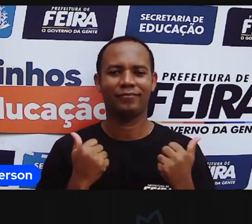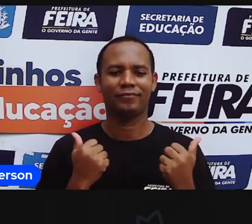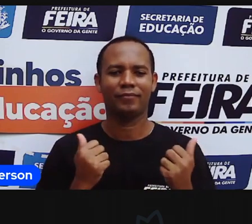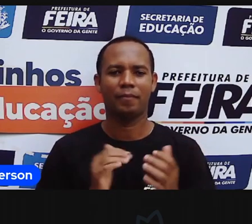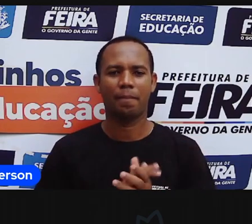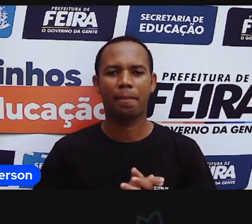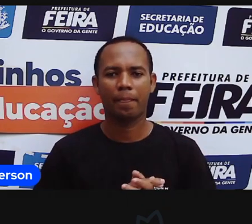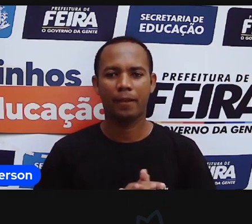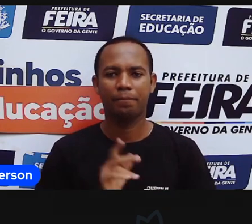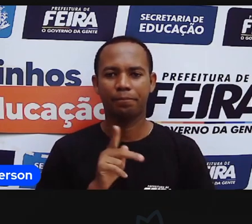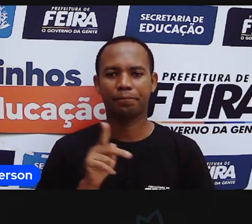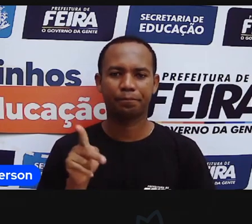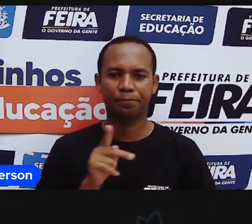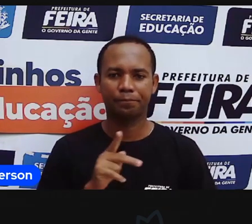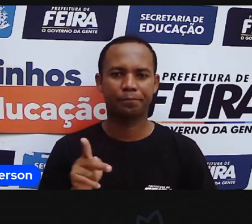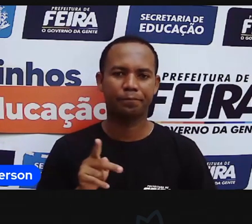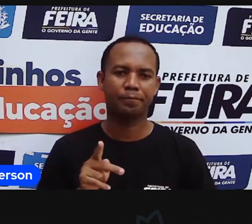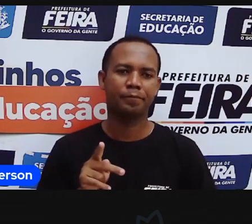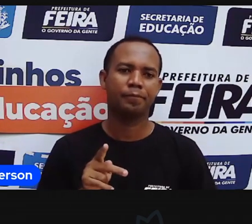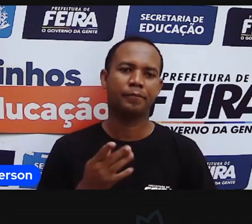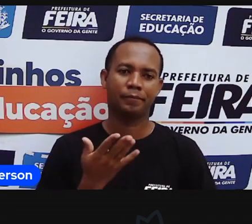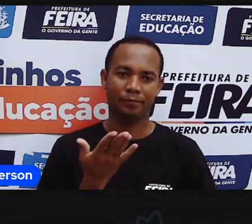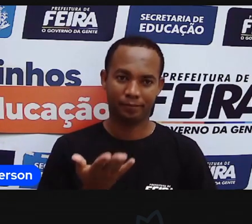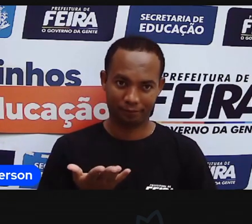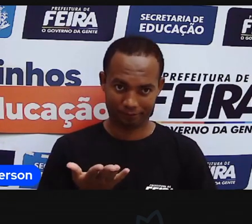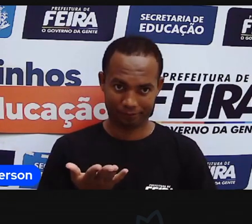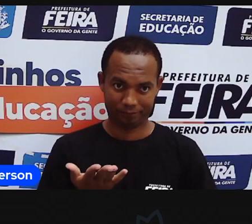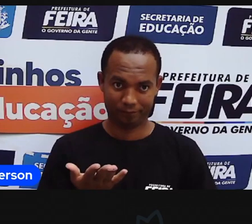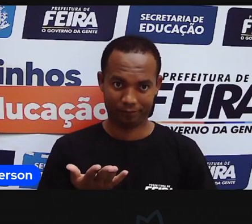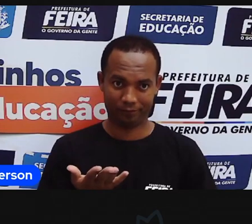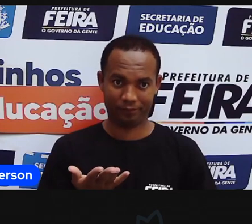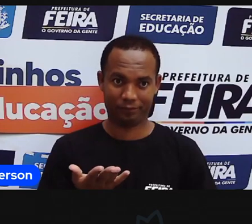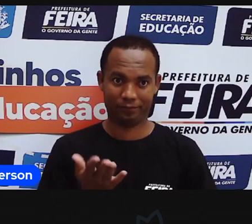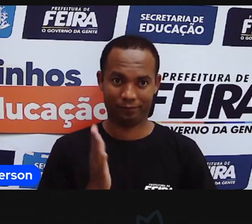Oi, a Promaria Distraída, tudo bem com vocês?